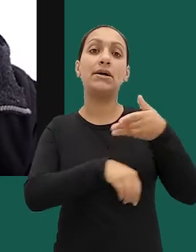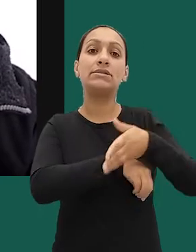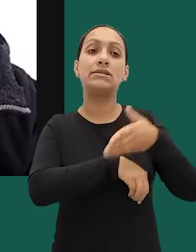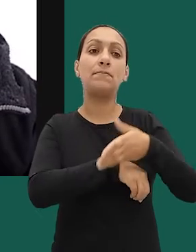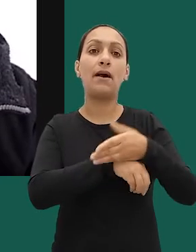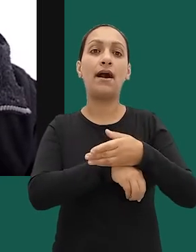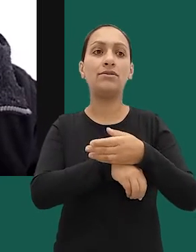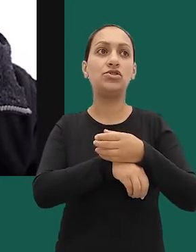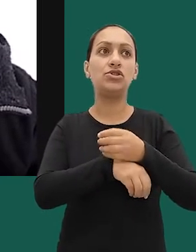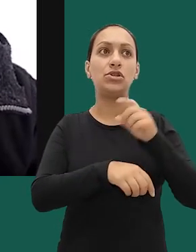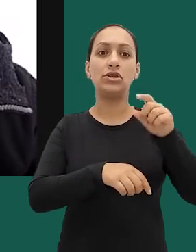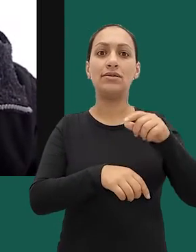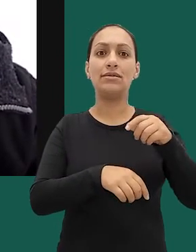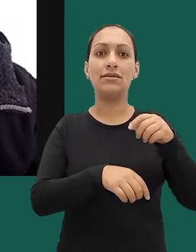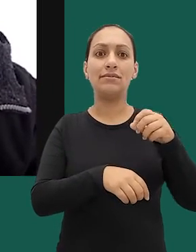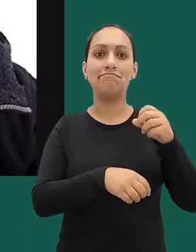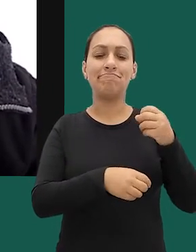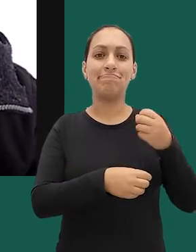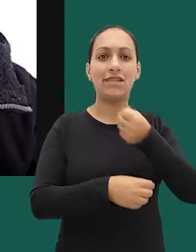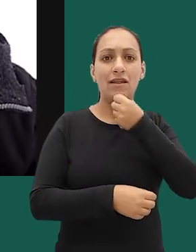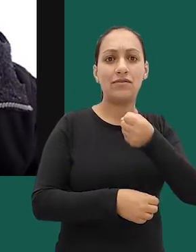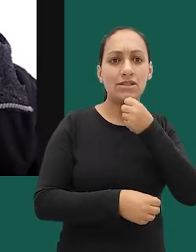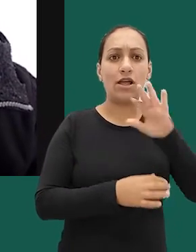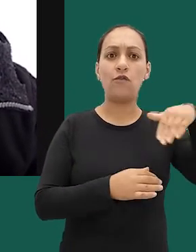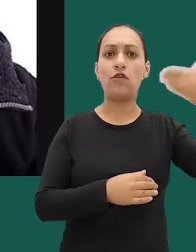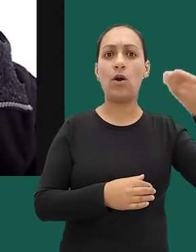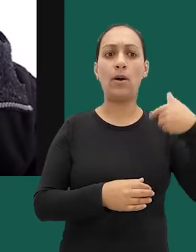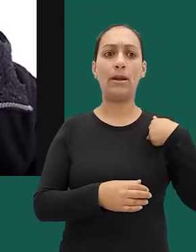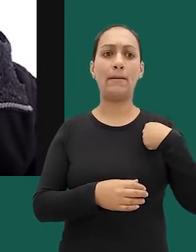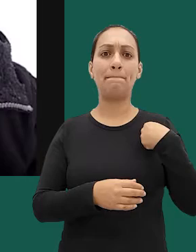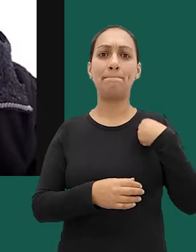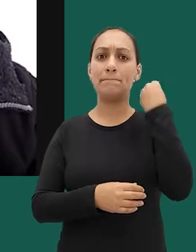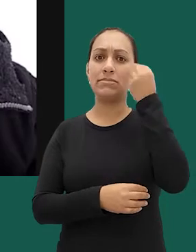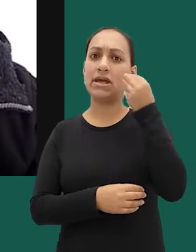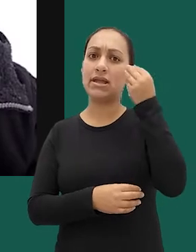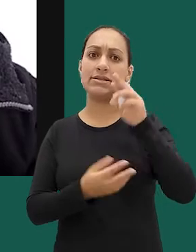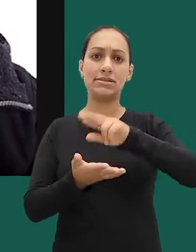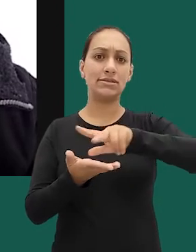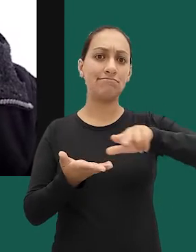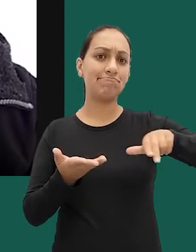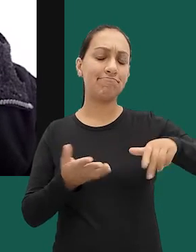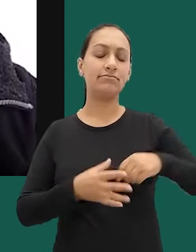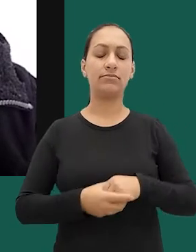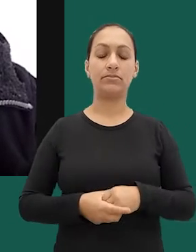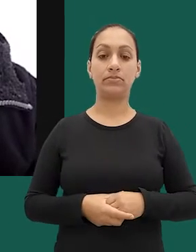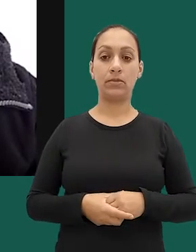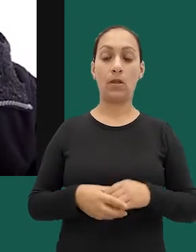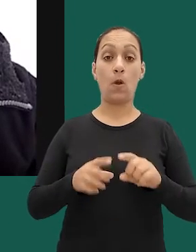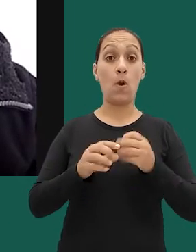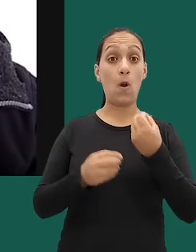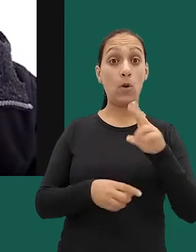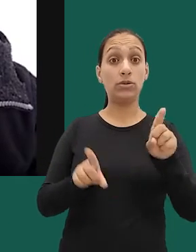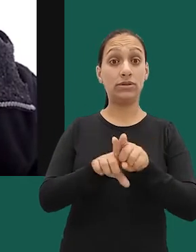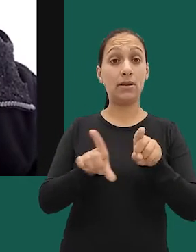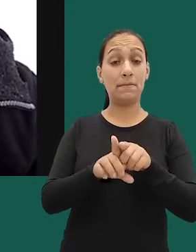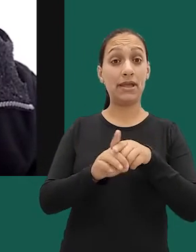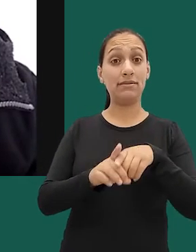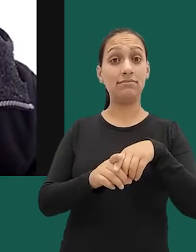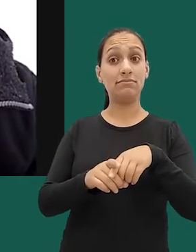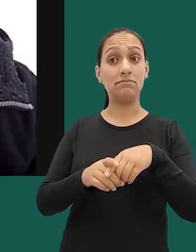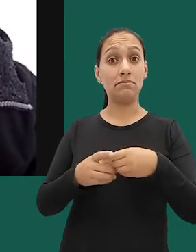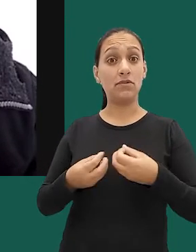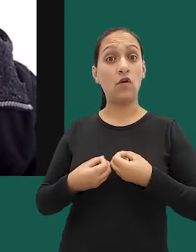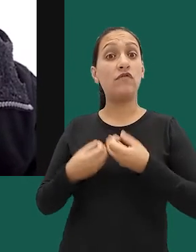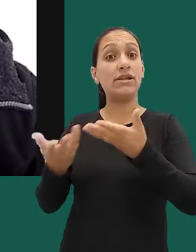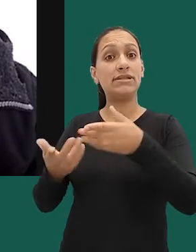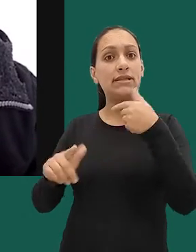buscar um emprego, uma realocação, uma transferência, ser expatriado, enfim, ou mesmo ser um prestador de serviço, um consultor